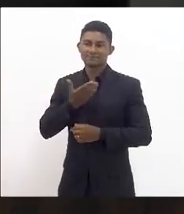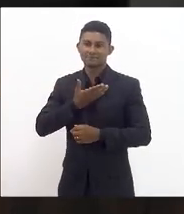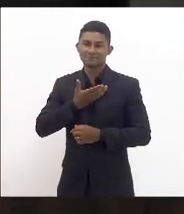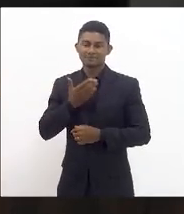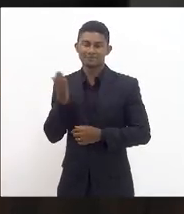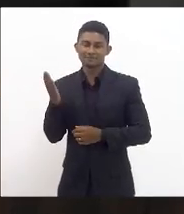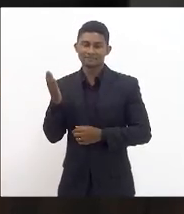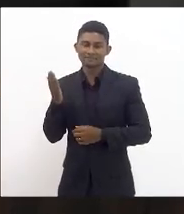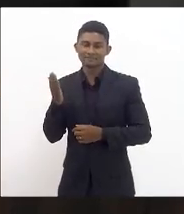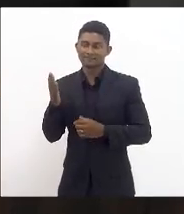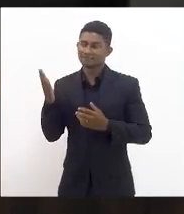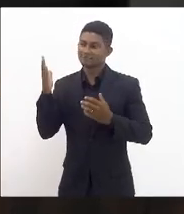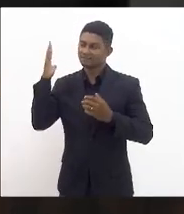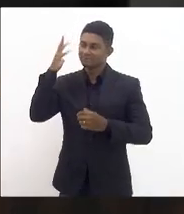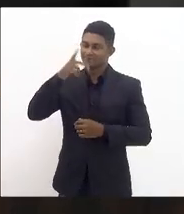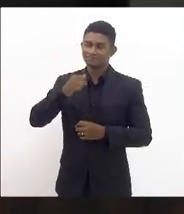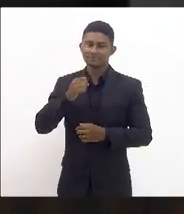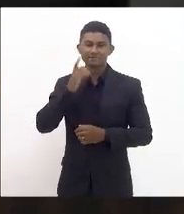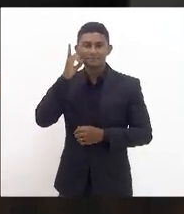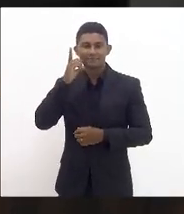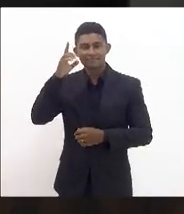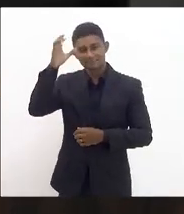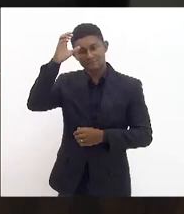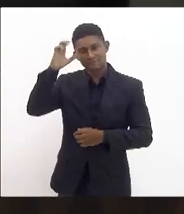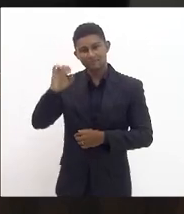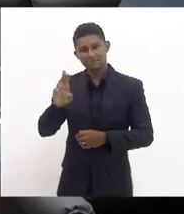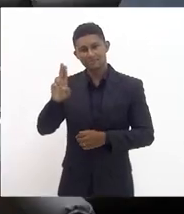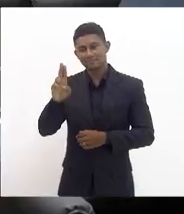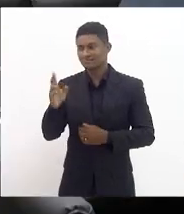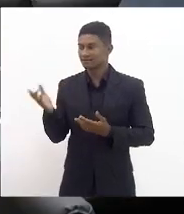competente, elegante deputada Tia Ju.